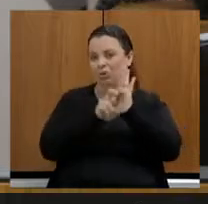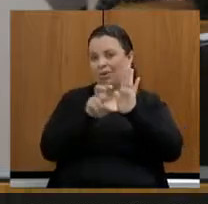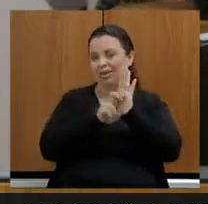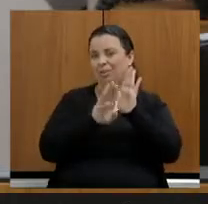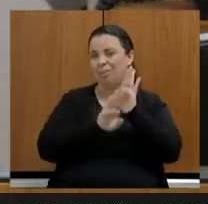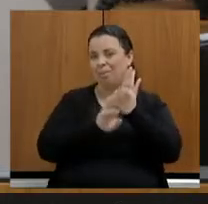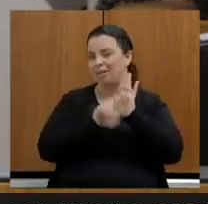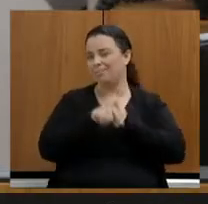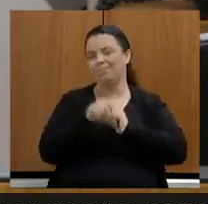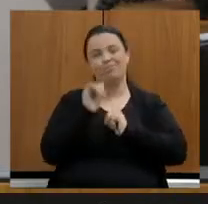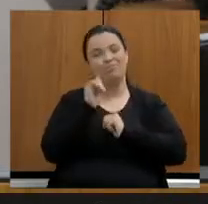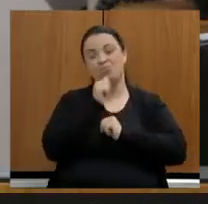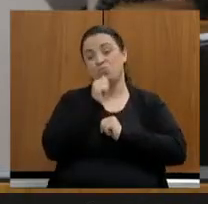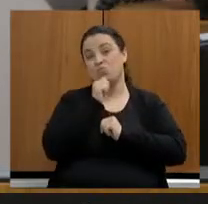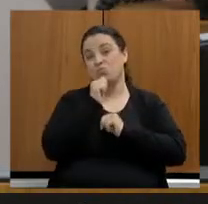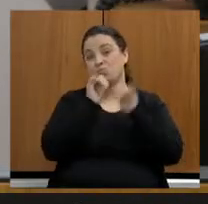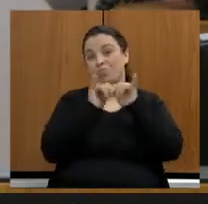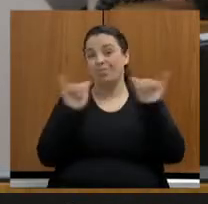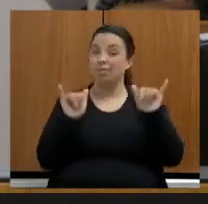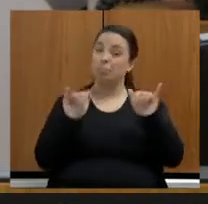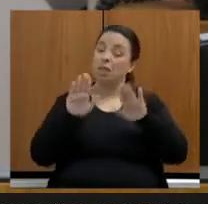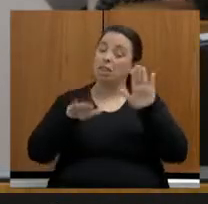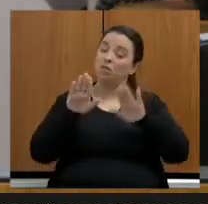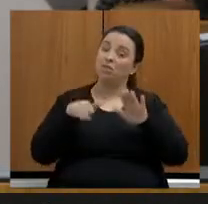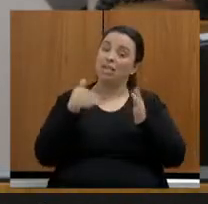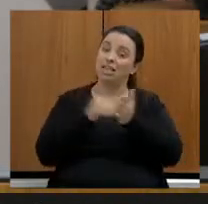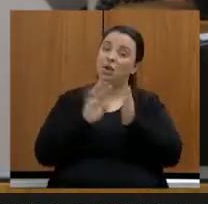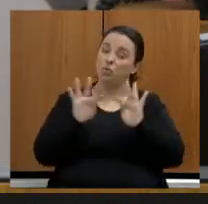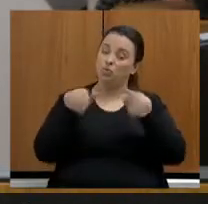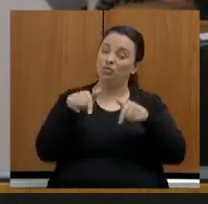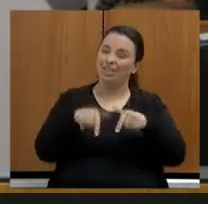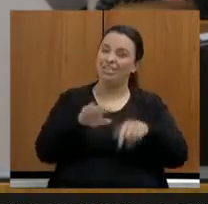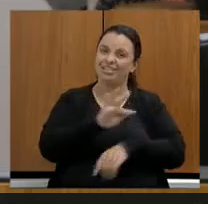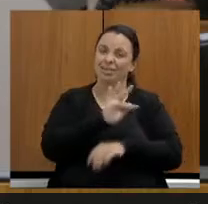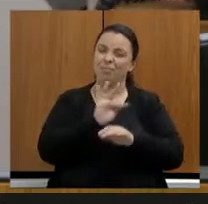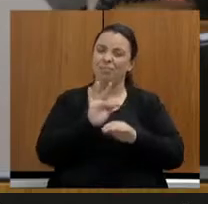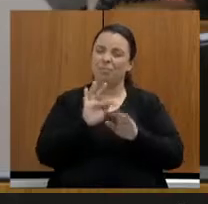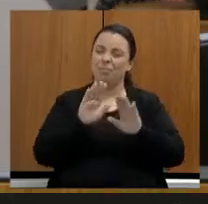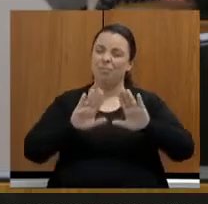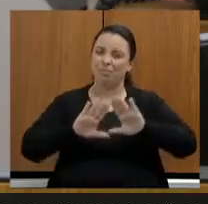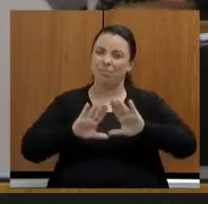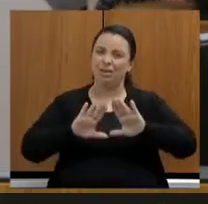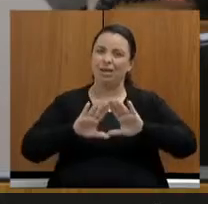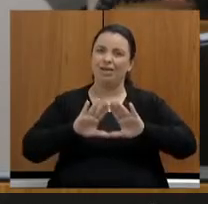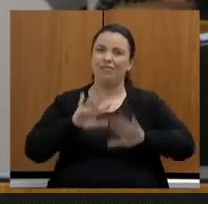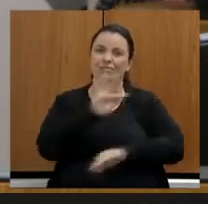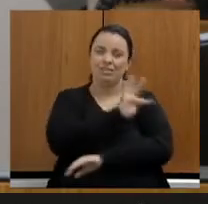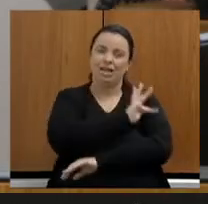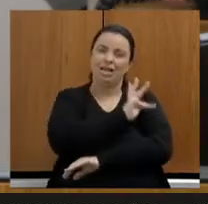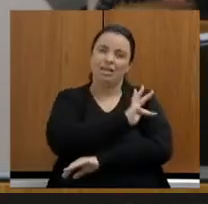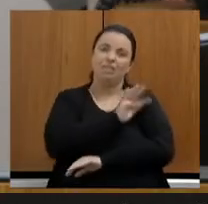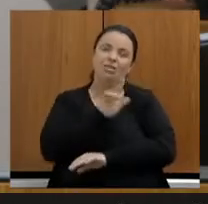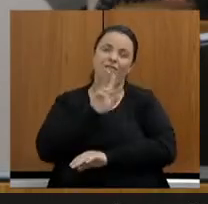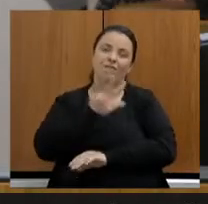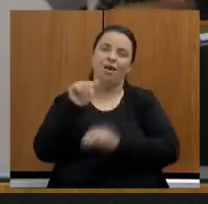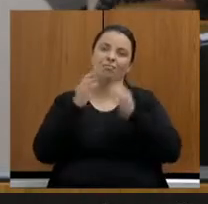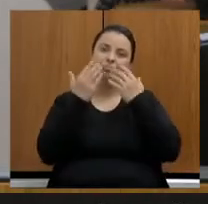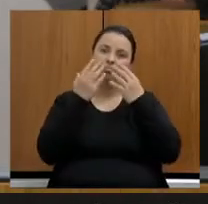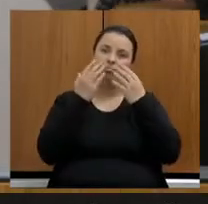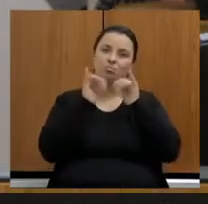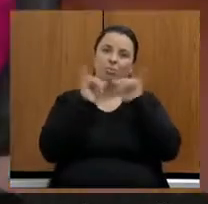aguardar as vezes durante o s Assembleia fiscaliza ainda publicam passo para as considerações do deputado o professor Betão